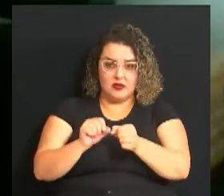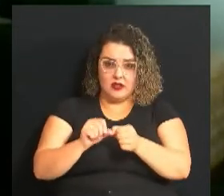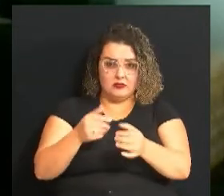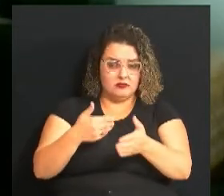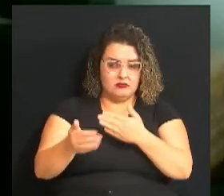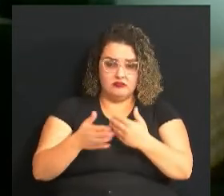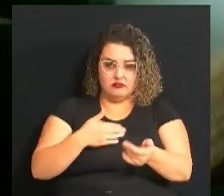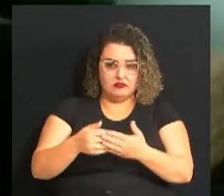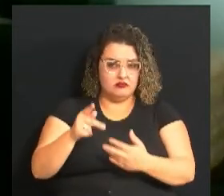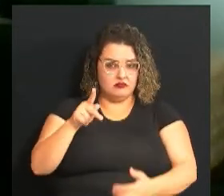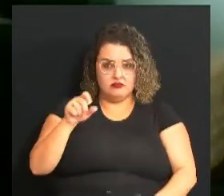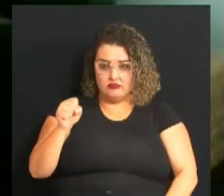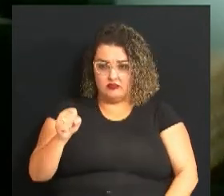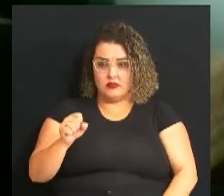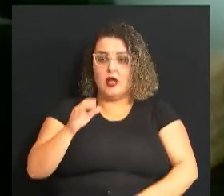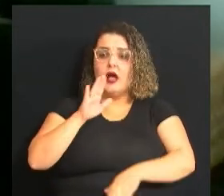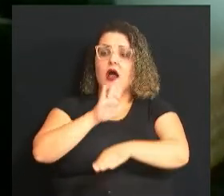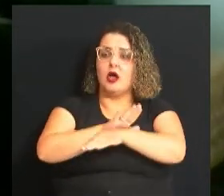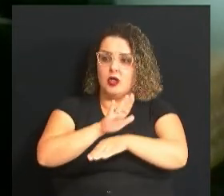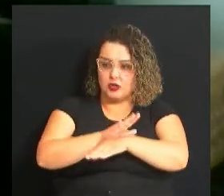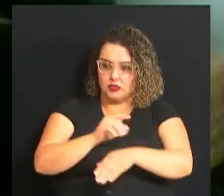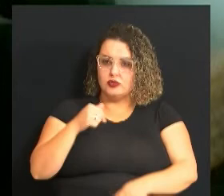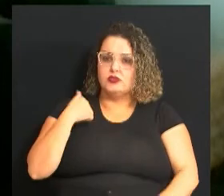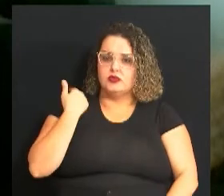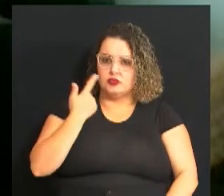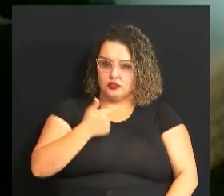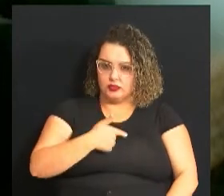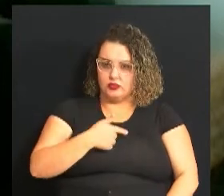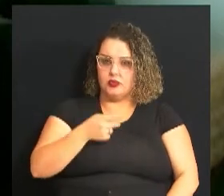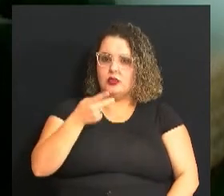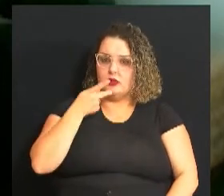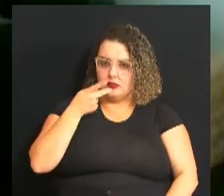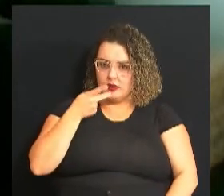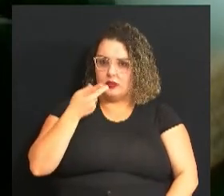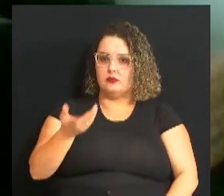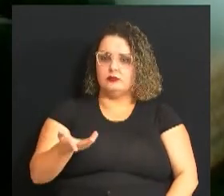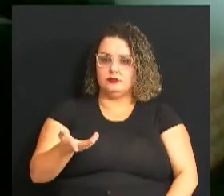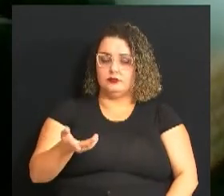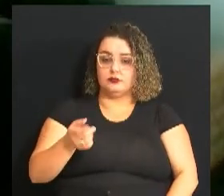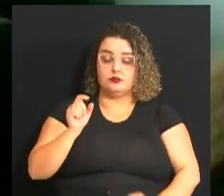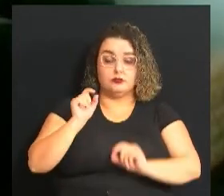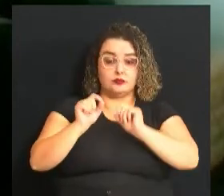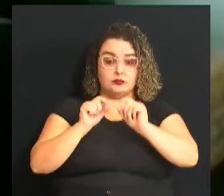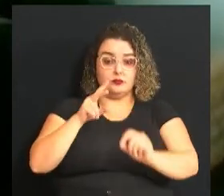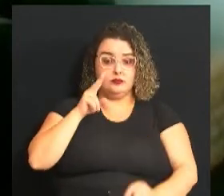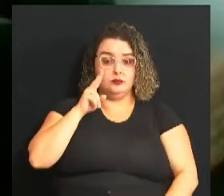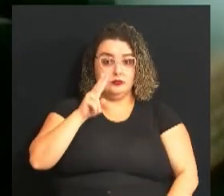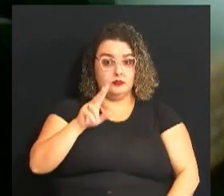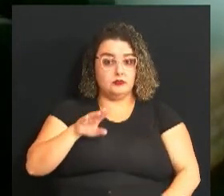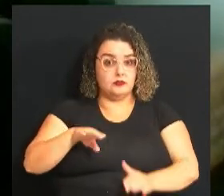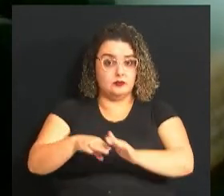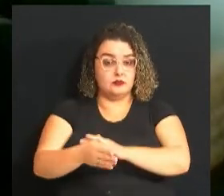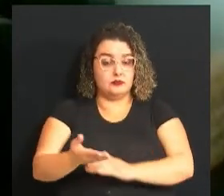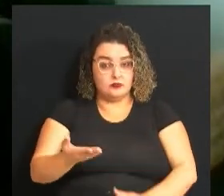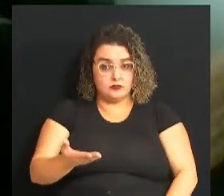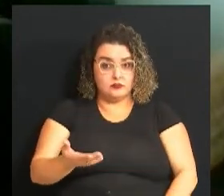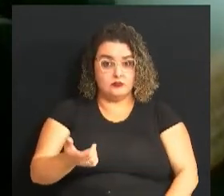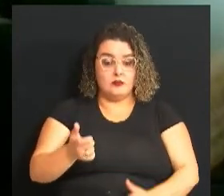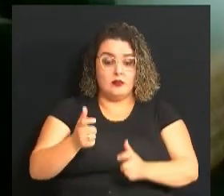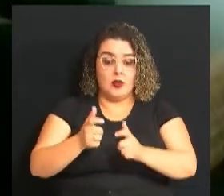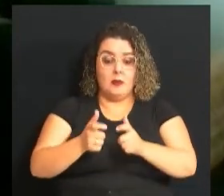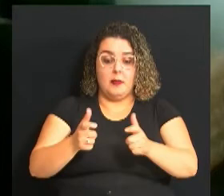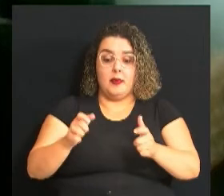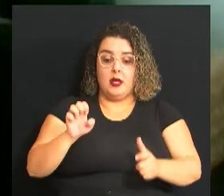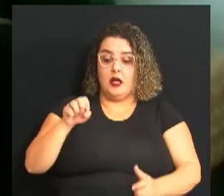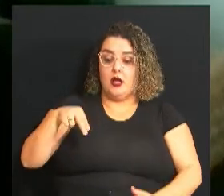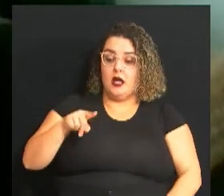pronto-socorro ajudam a gente a dizer isso. Então, o que a gente costuma ver? A gente costuma ver aumento das enzimas do